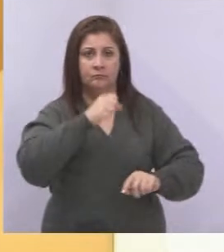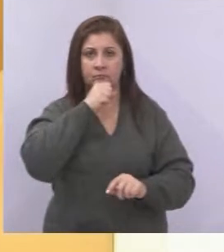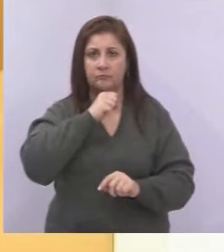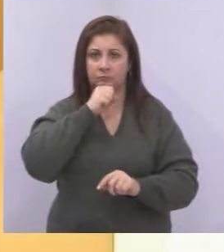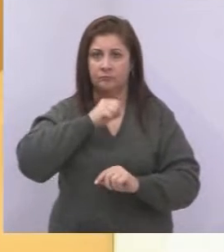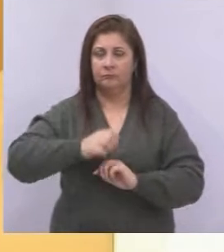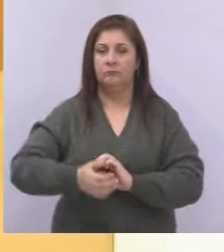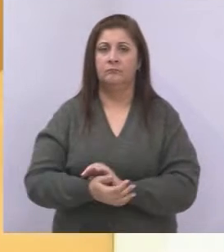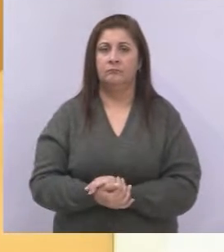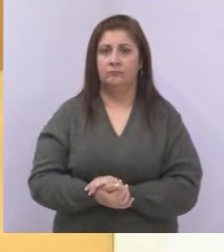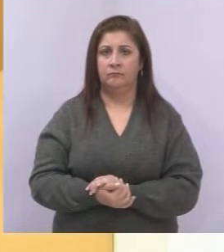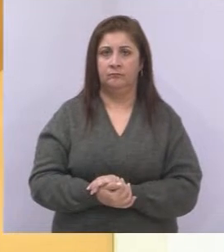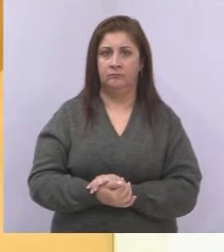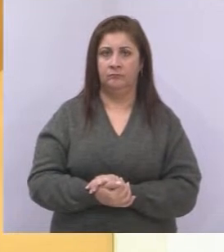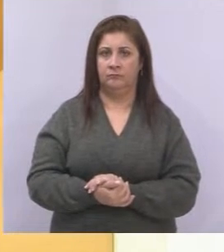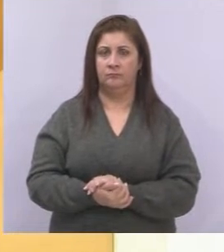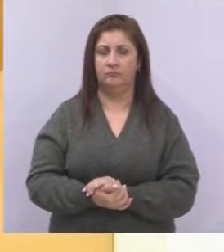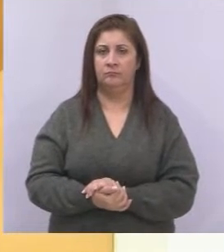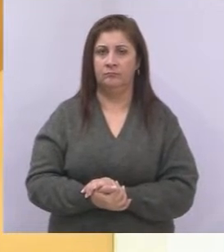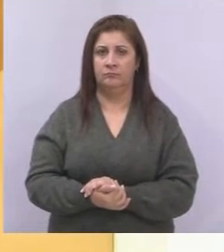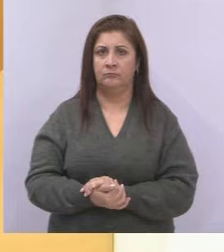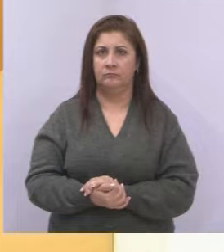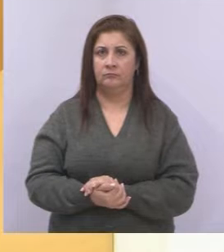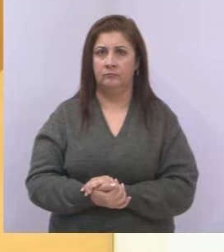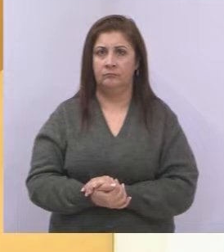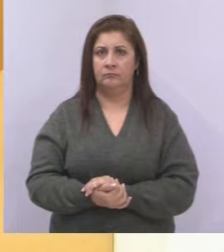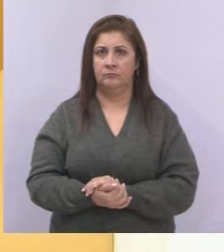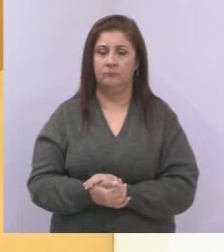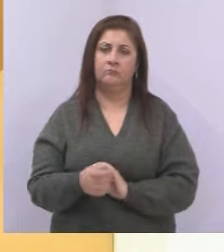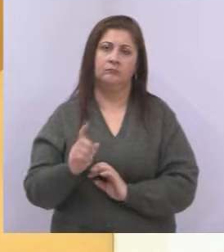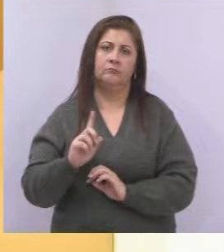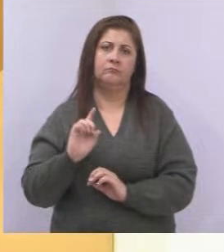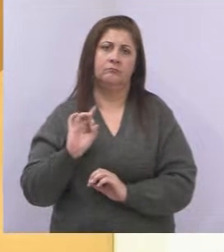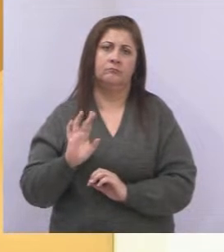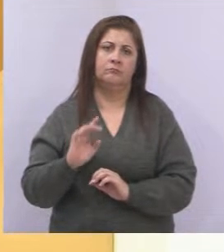tá? Então, a violência contra os idosos também não é só